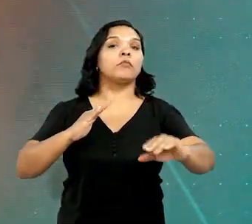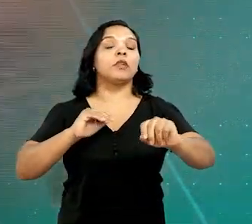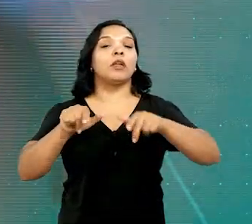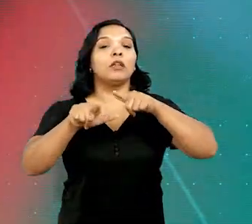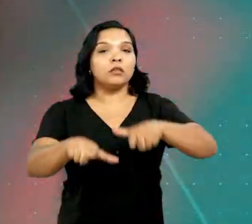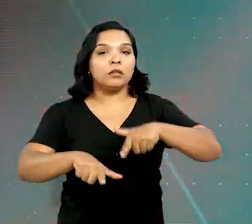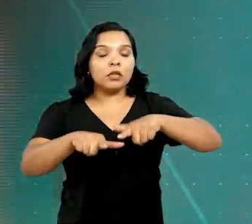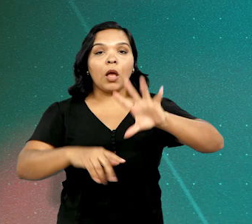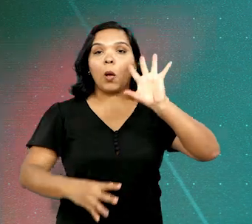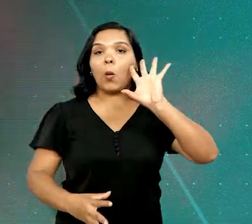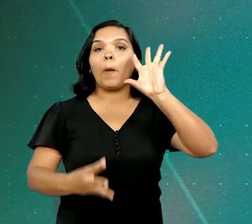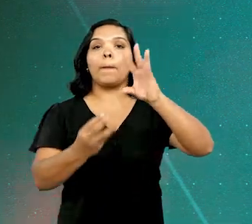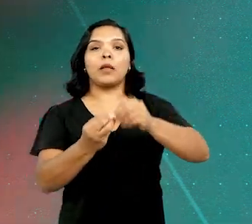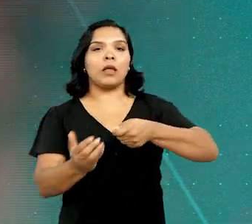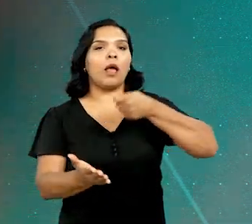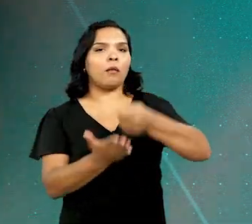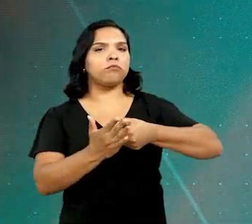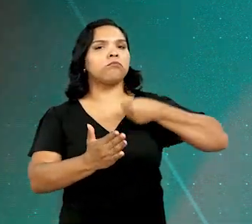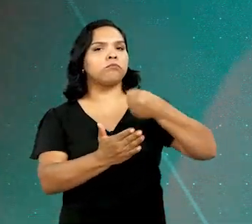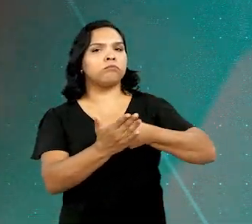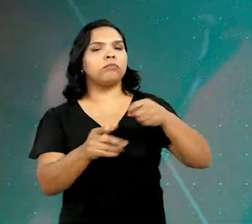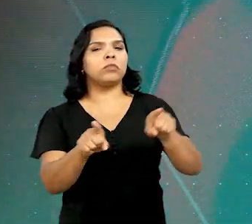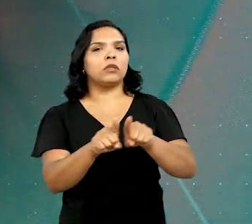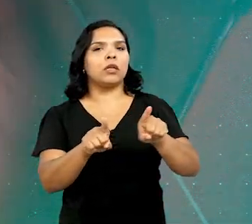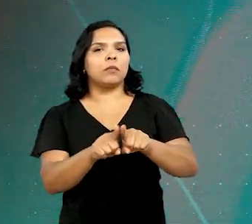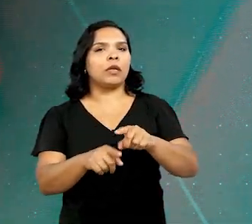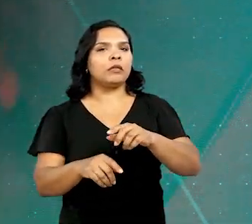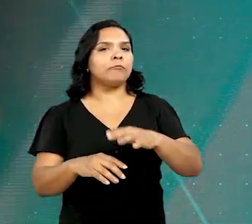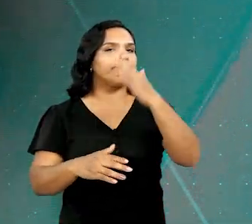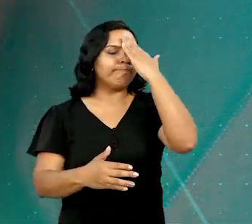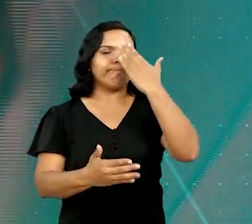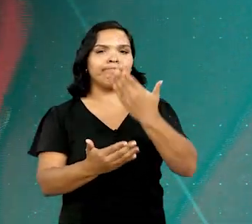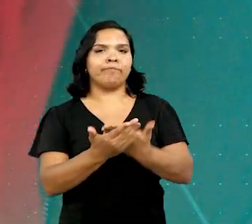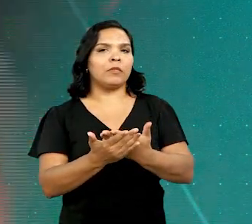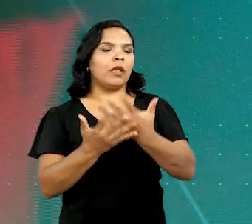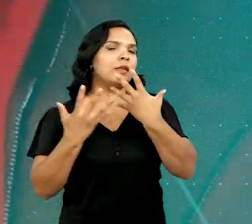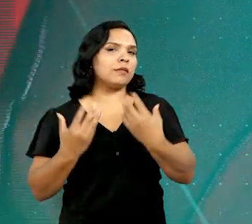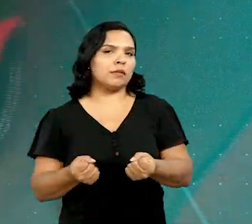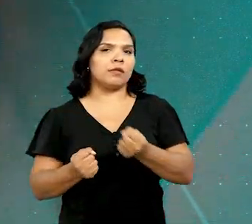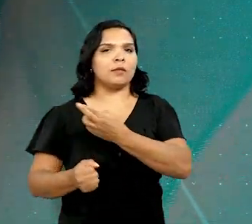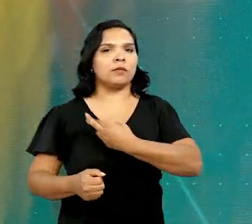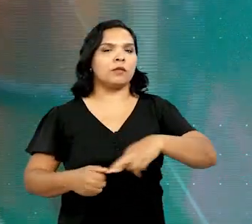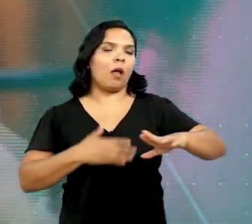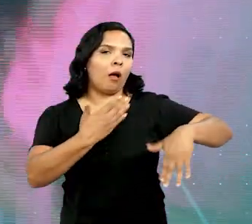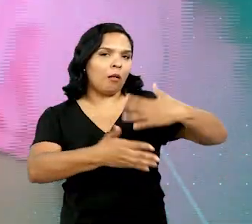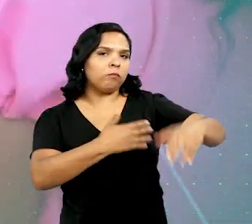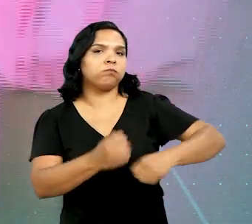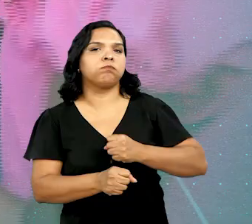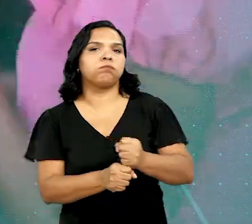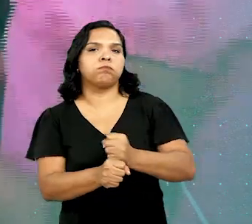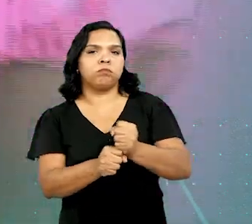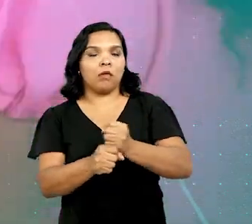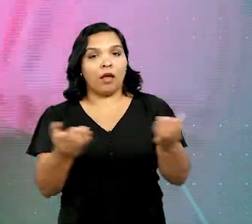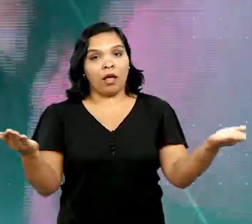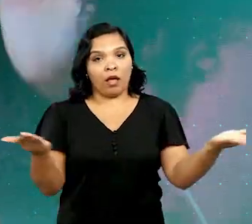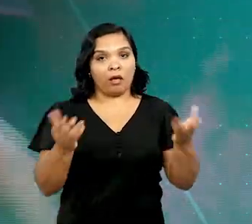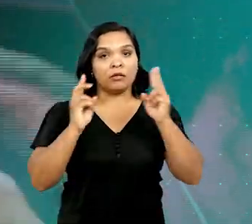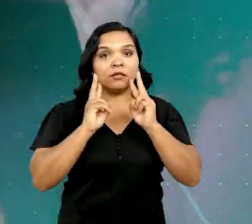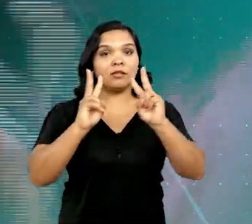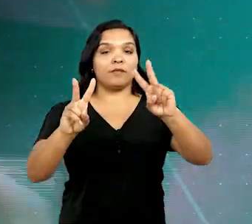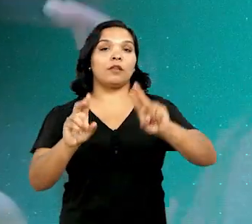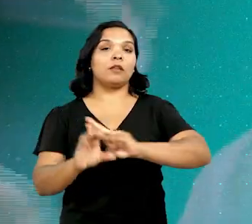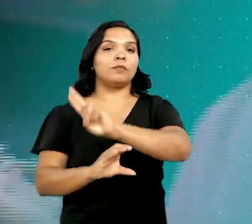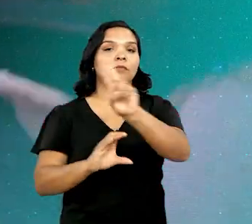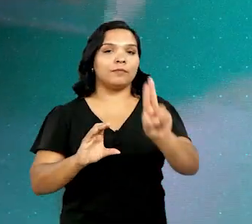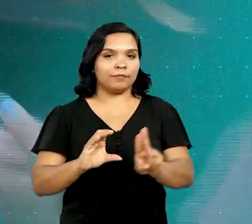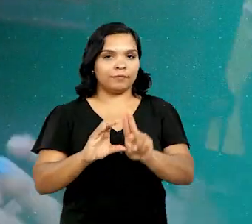com o objetivo de compreender a resistência e a intolerância religiosa ao longo dos anos. Tudo isso e muito mais você confere agora